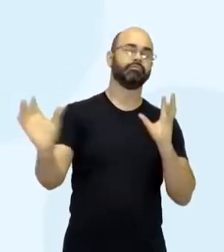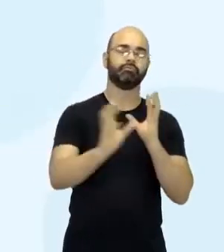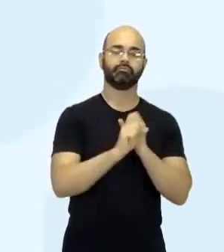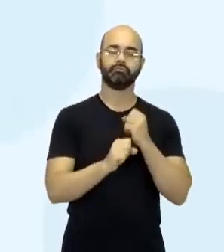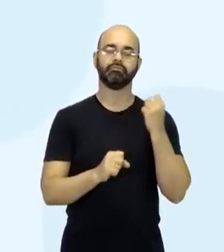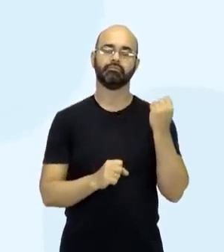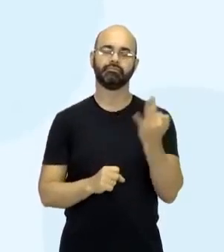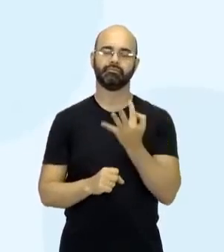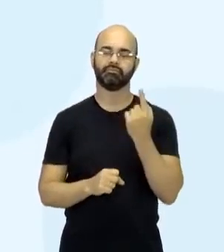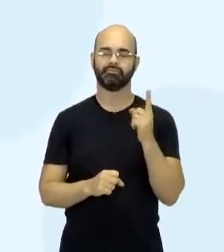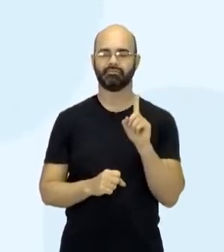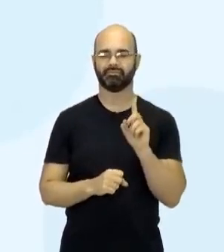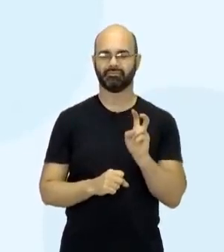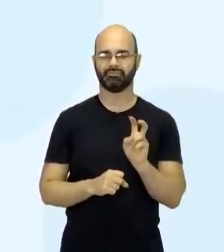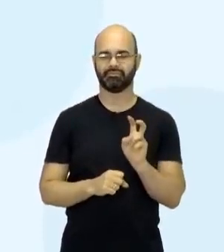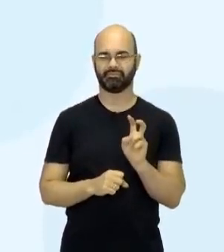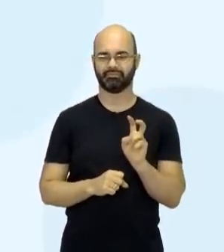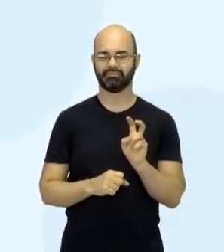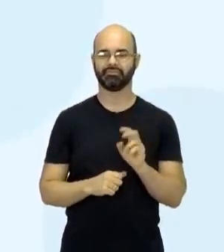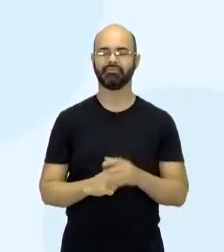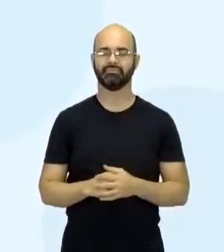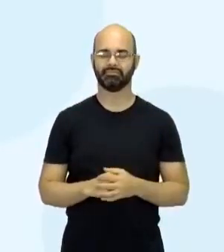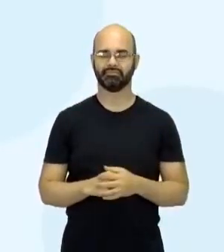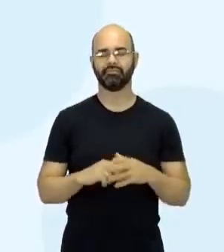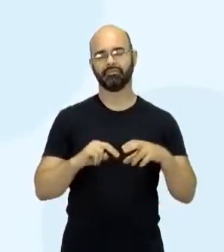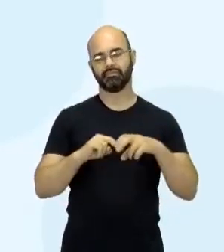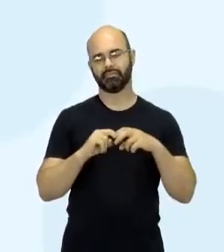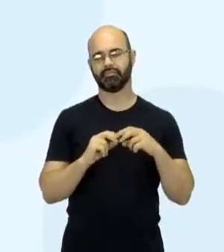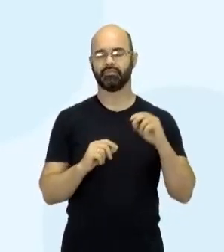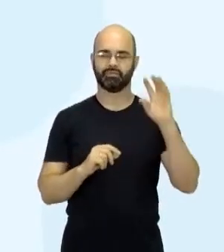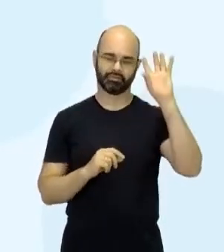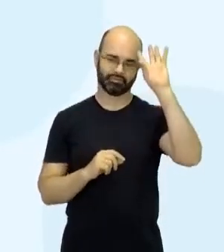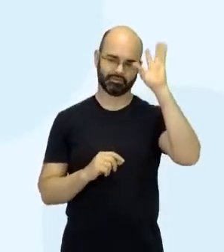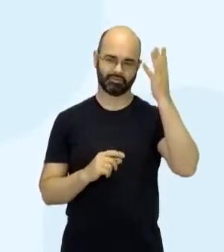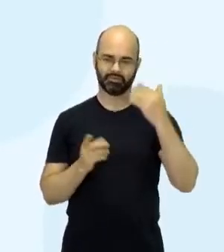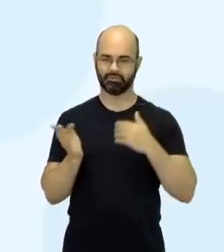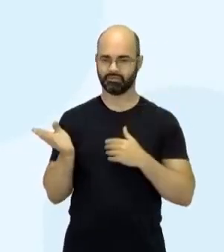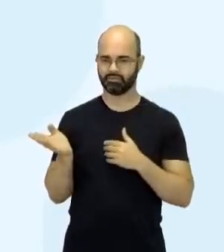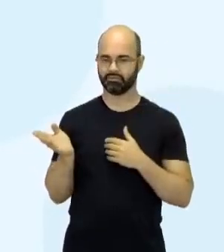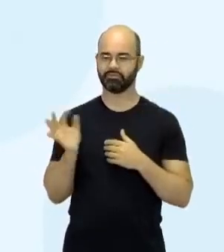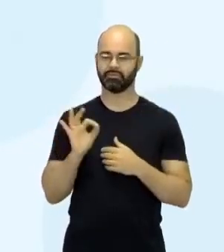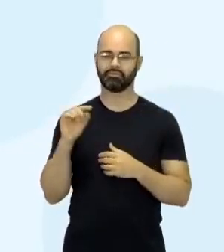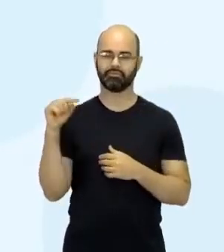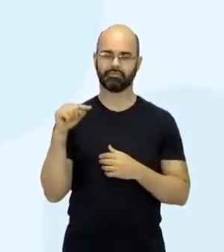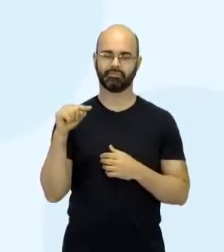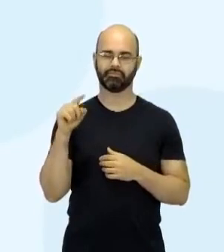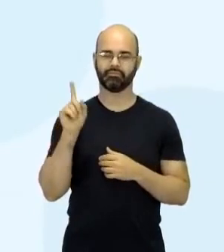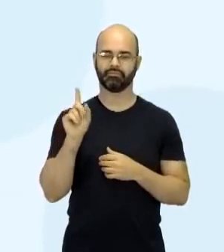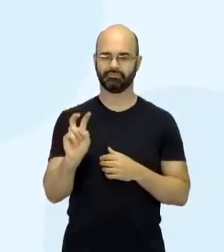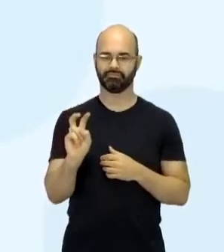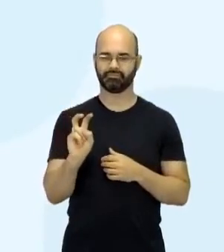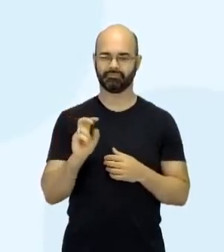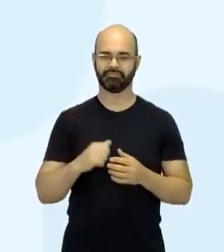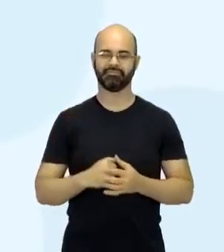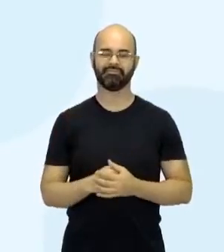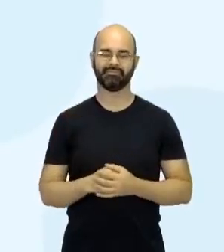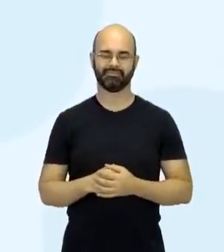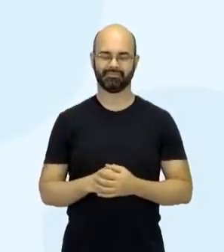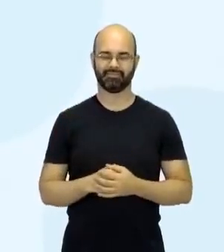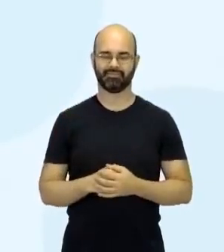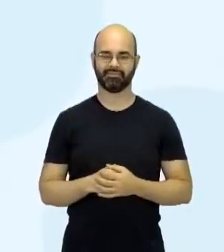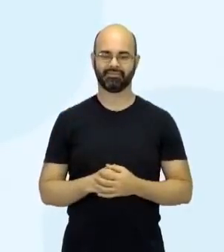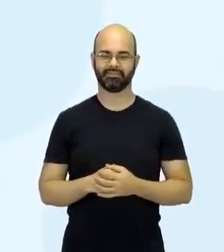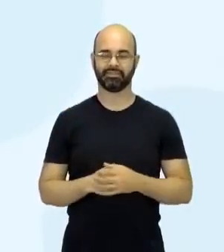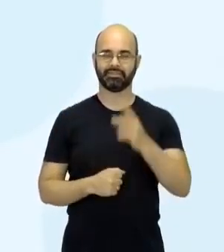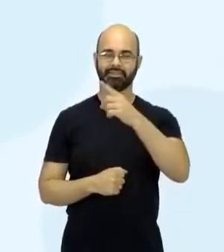Você tem 15 negativos. Por isso que a resolução desse aqui, ó, é menos 15, né? É uma ideia que